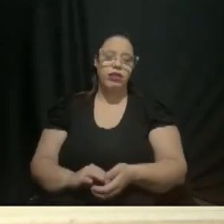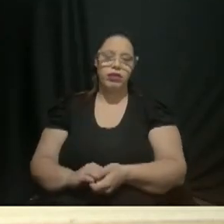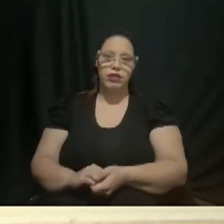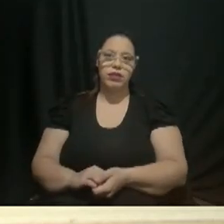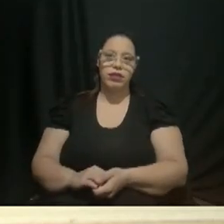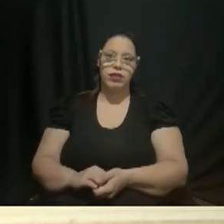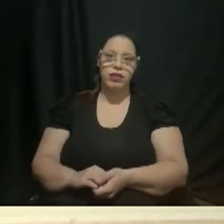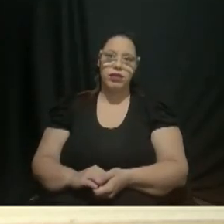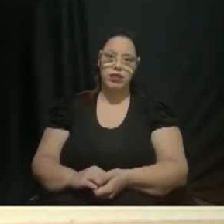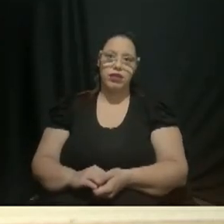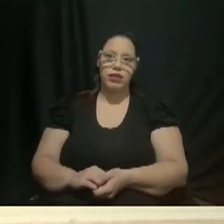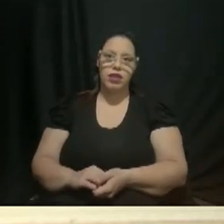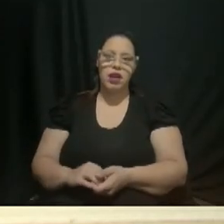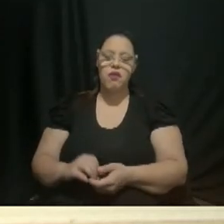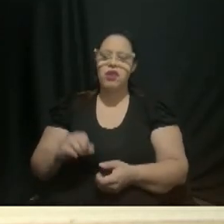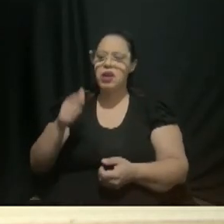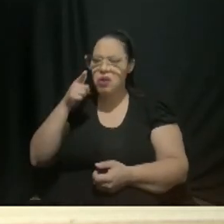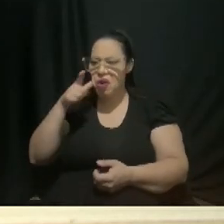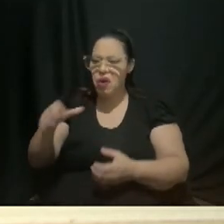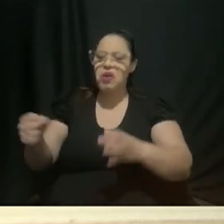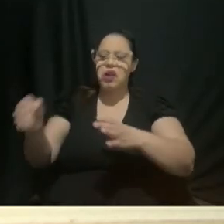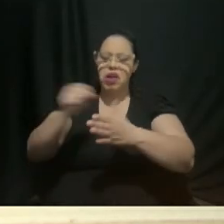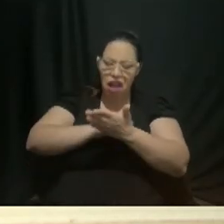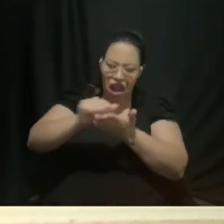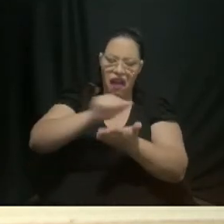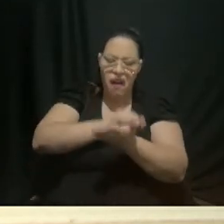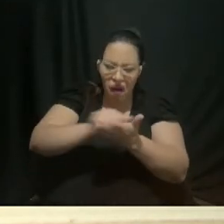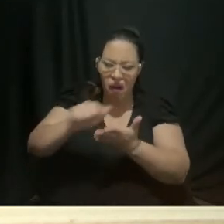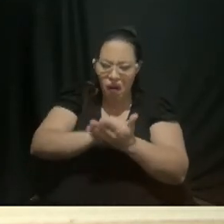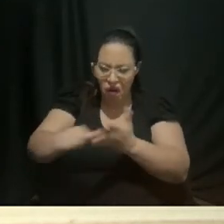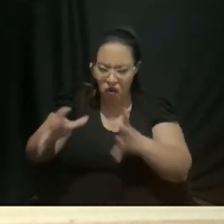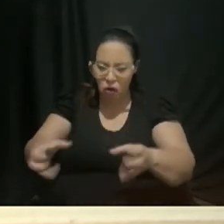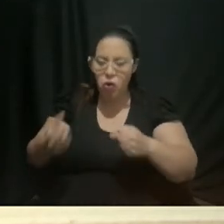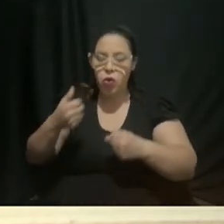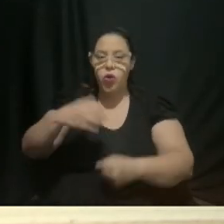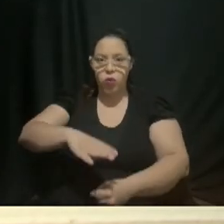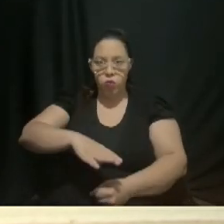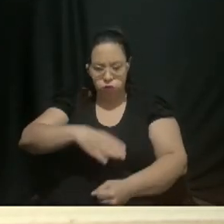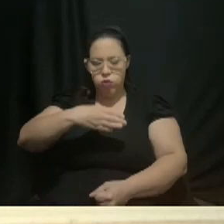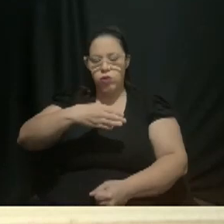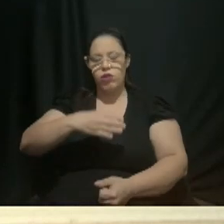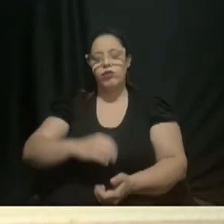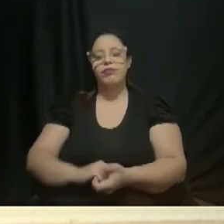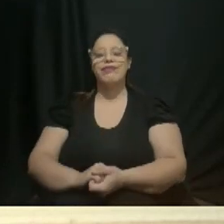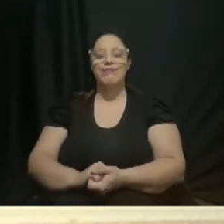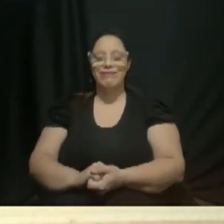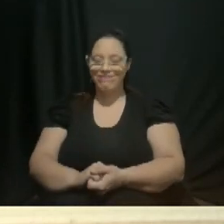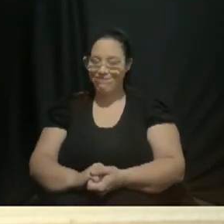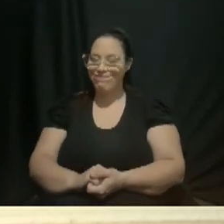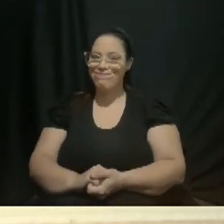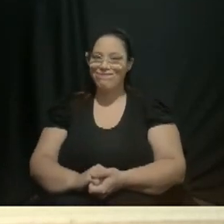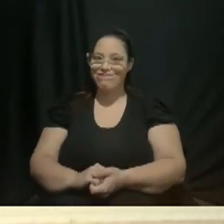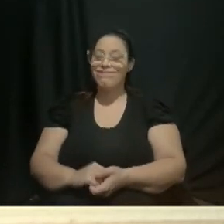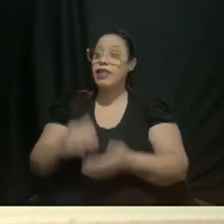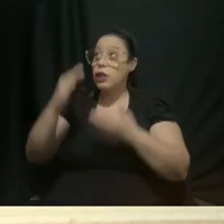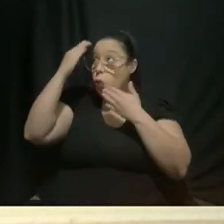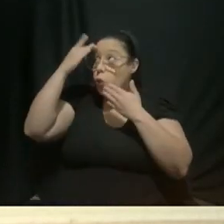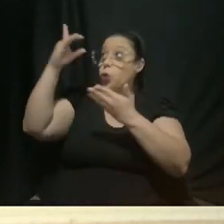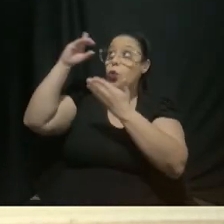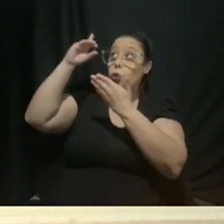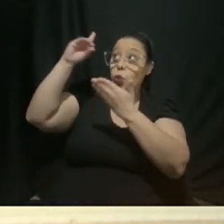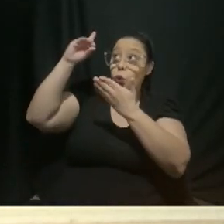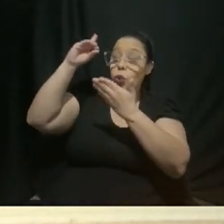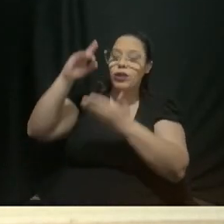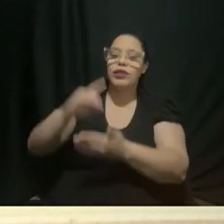lavar a panela? Assim, lavo. E eu tinha muita coragem, né? Aí ele me deu a oportunidade e graças a Deus eu consegui, né? Quem tá ouvindo falar lavar